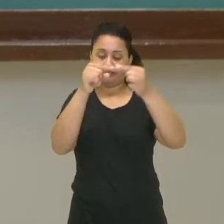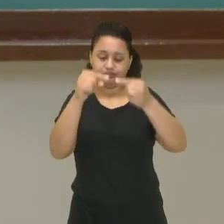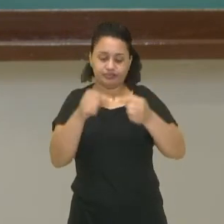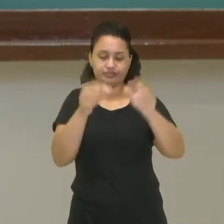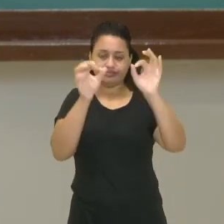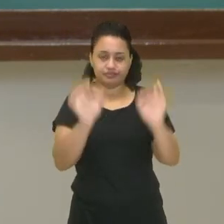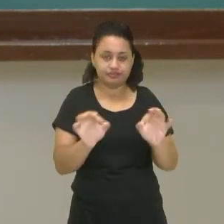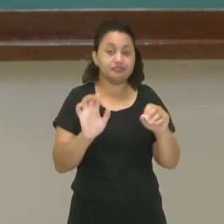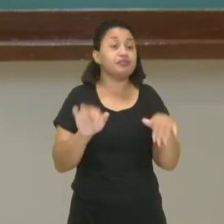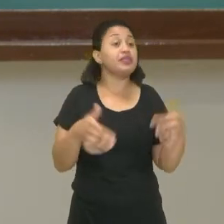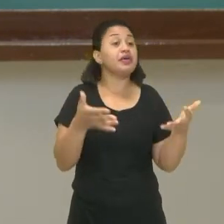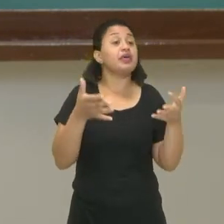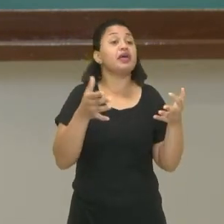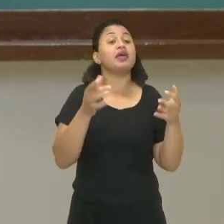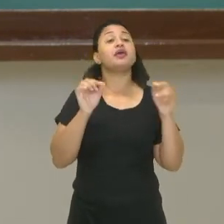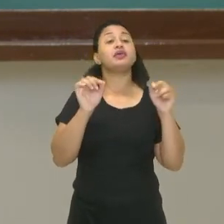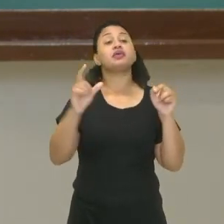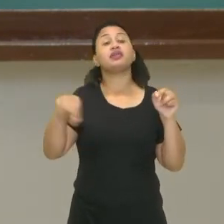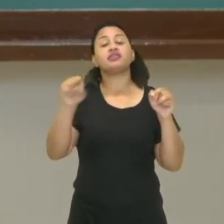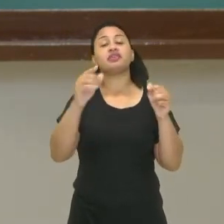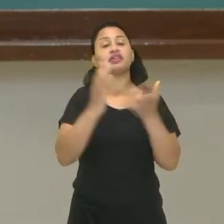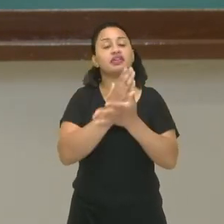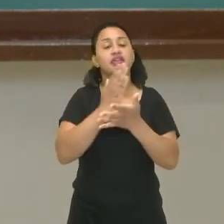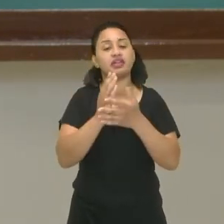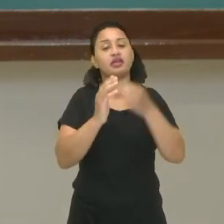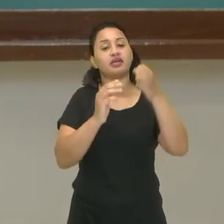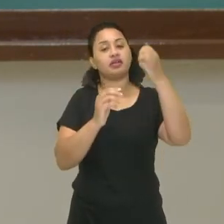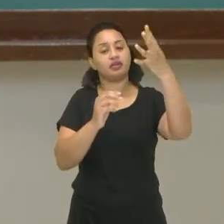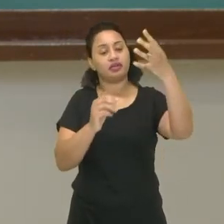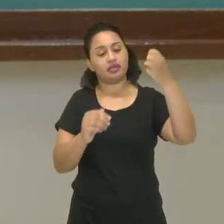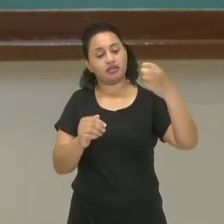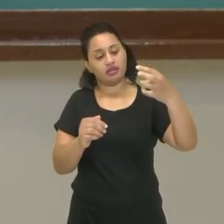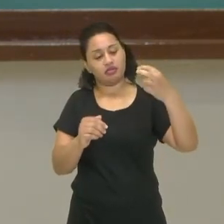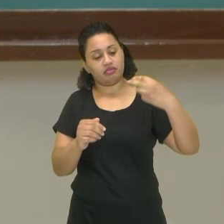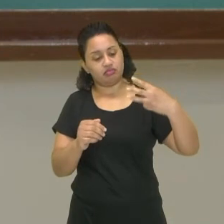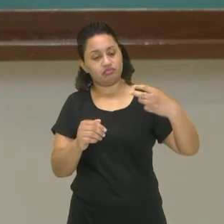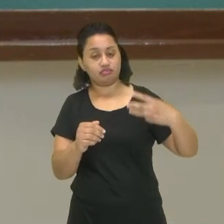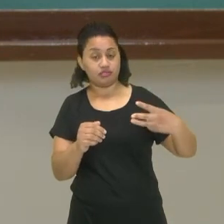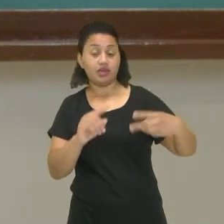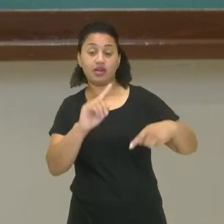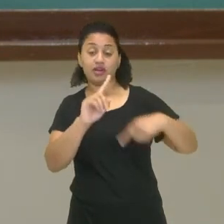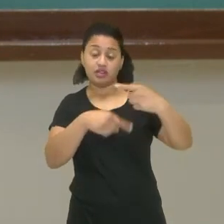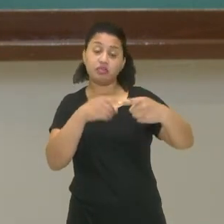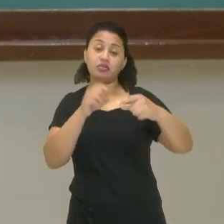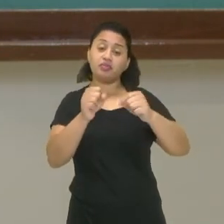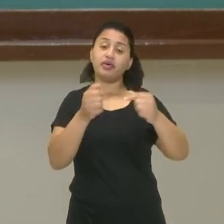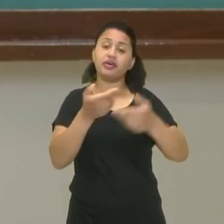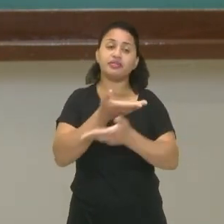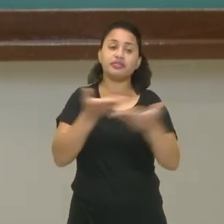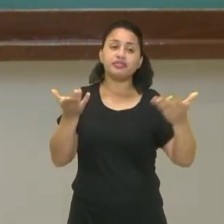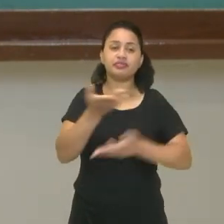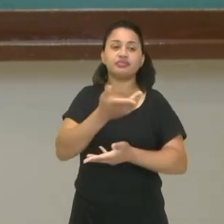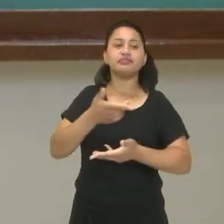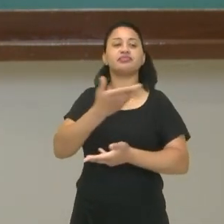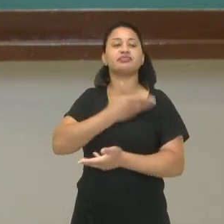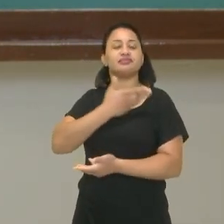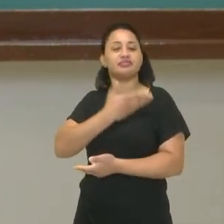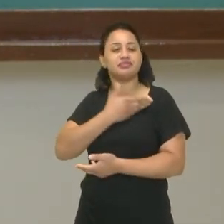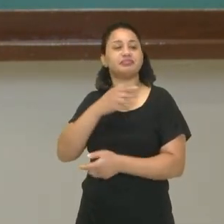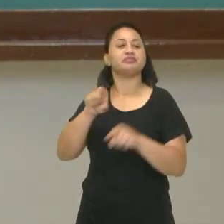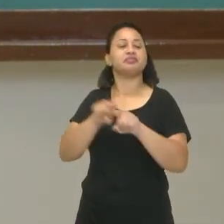que eu quero? Que você separe o poema em dois quartetos e dois tercetos, e depois você pode compartilhar com os seus colegas, com o